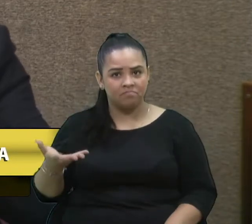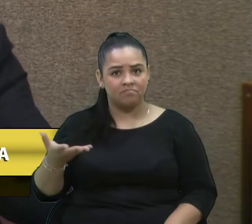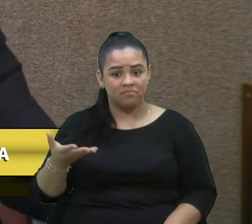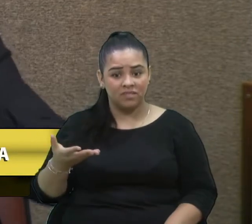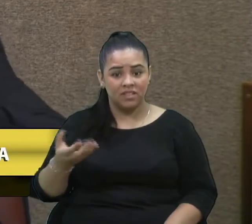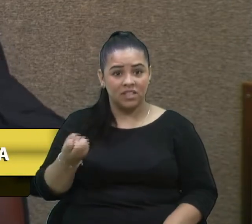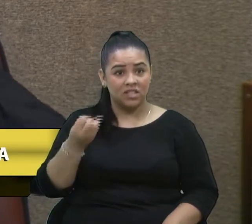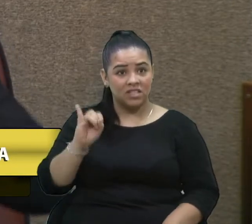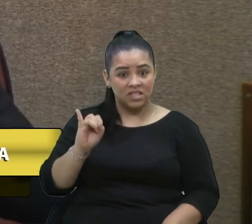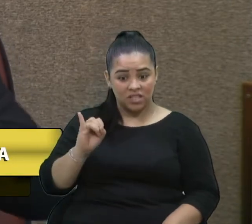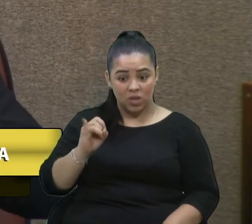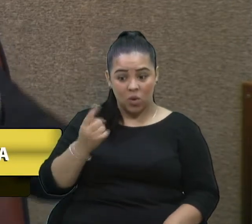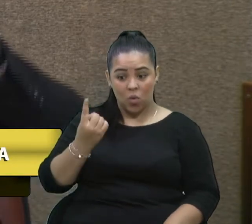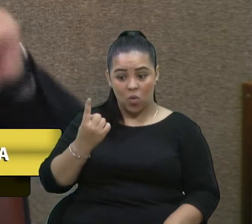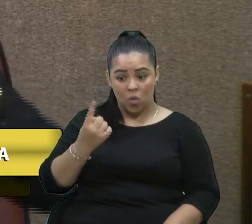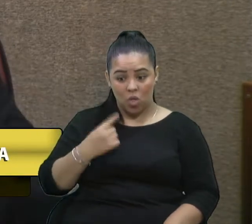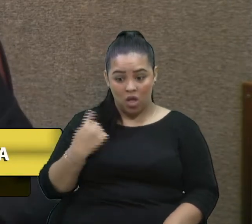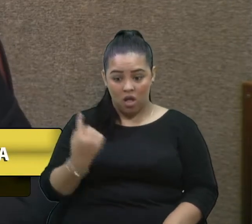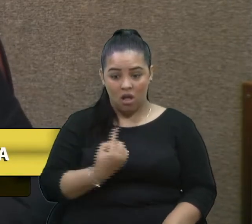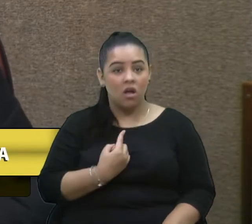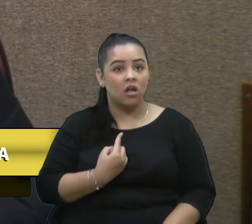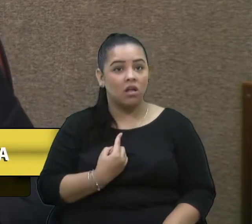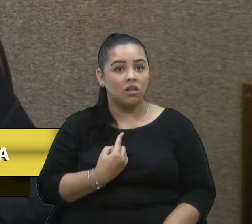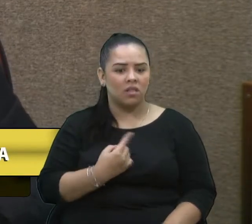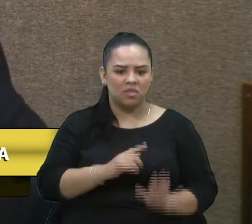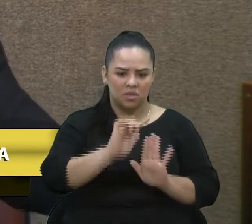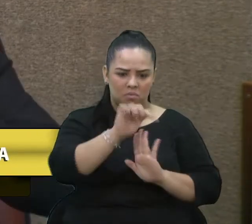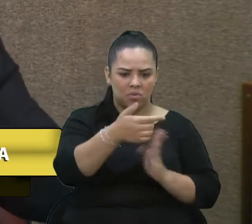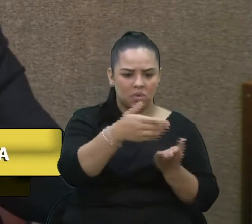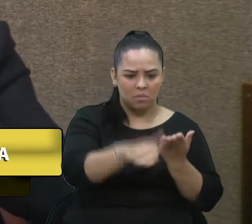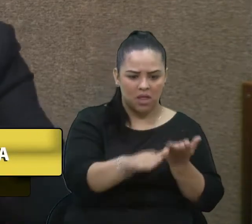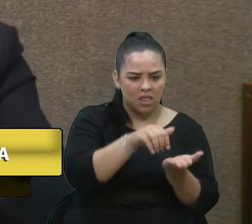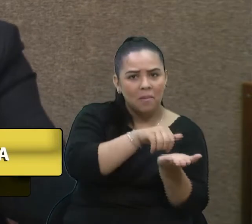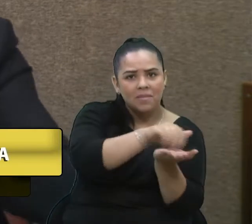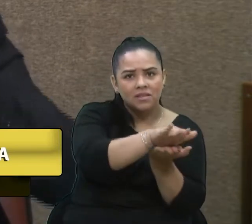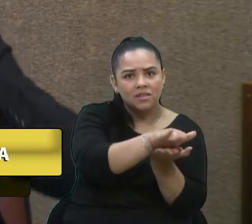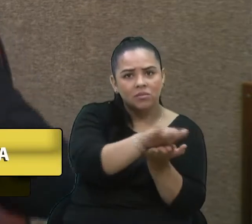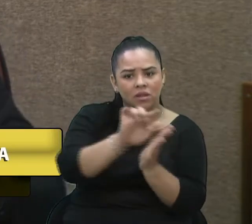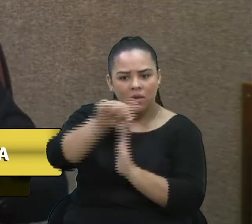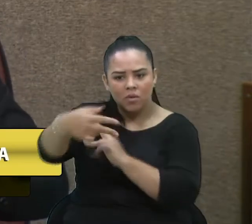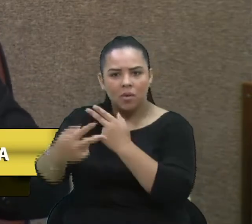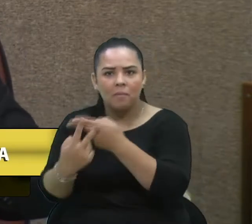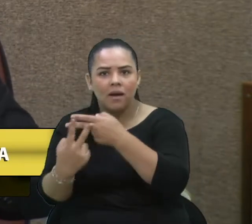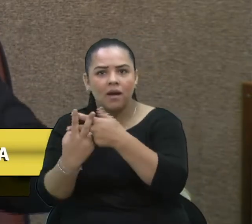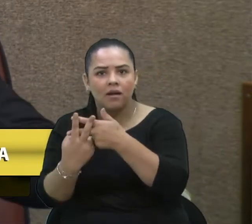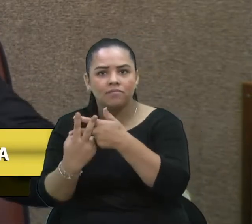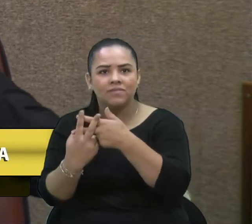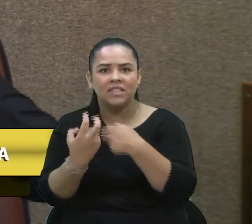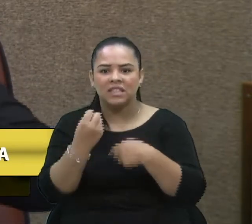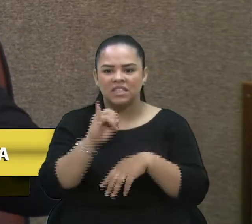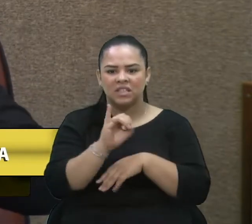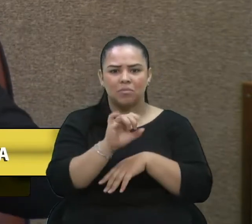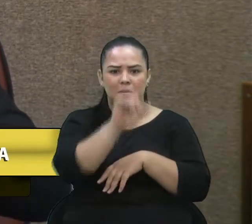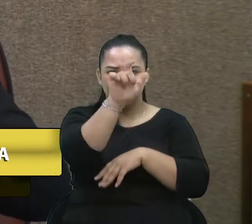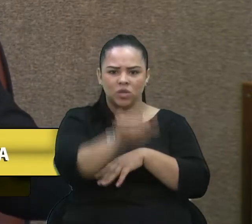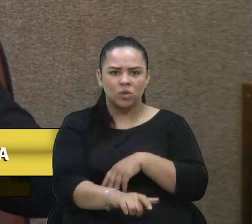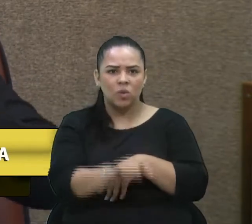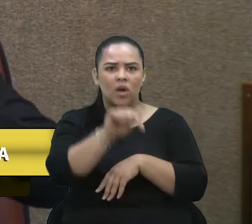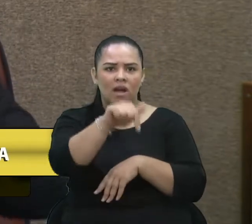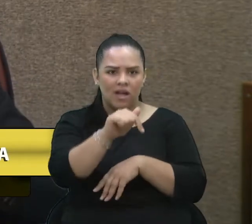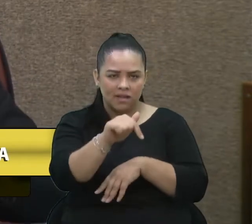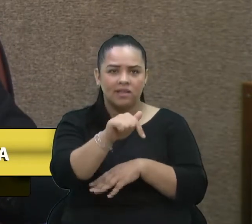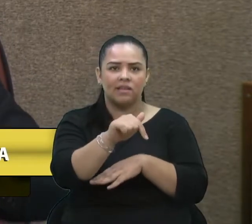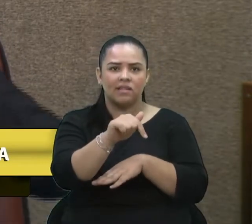nós, perderia o cargo e iria preso. Se fosse um cidadão da nossa cidade, com certeza responderia